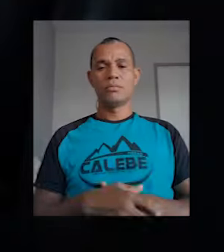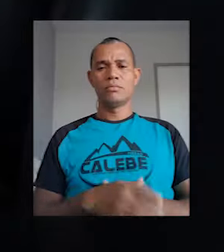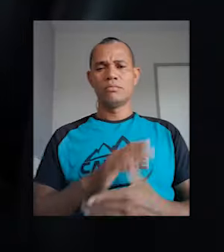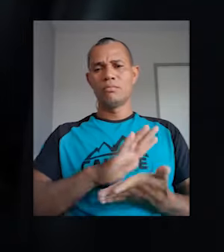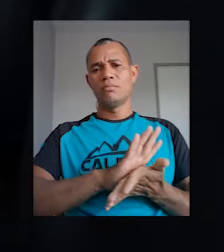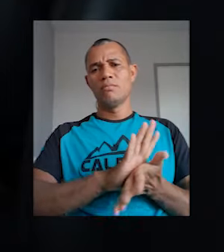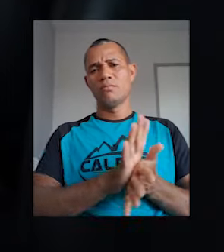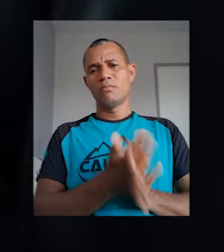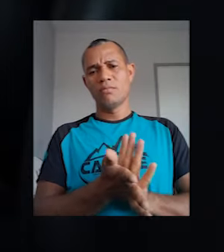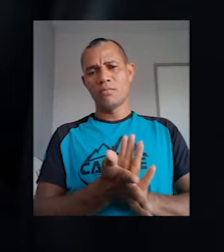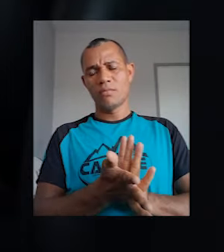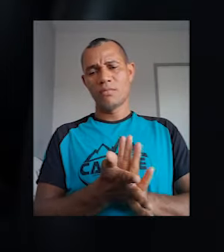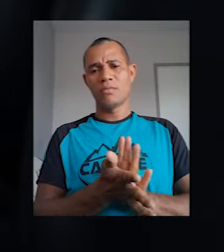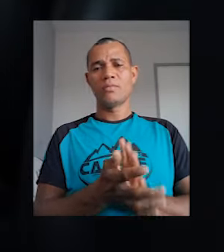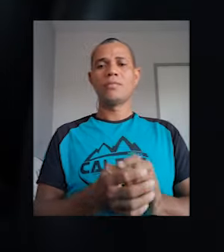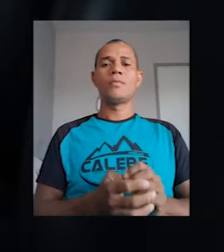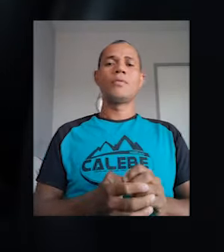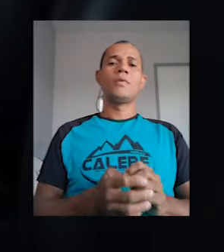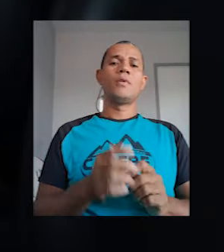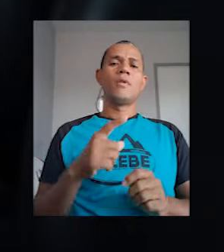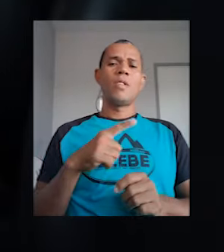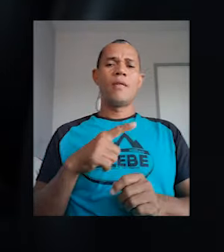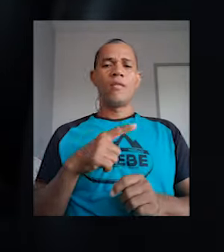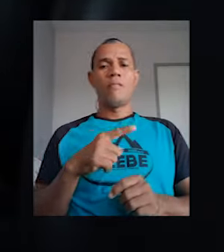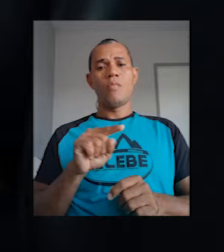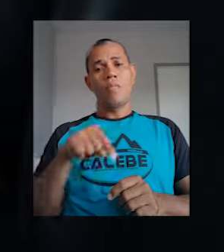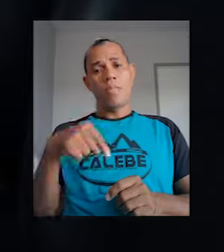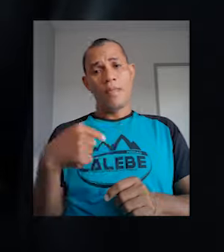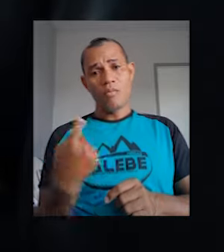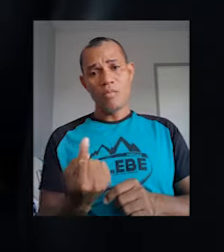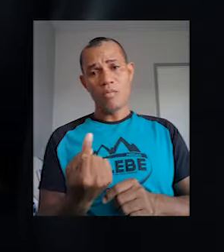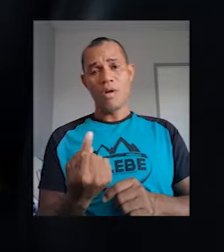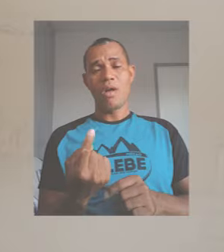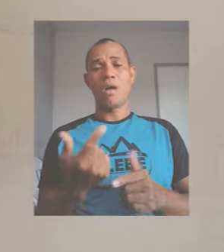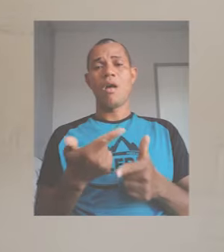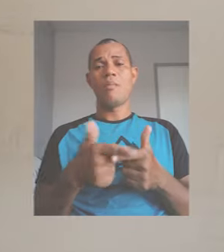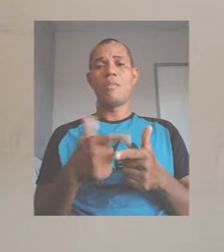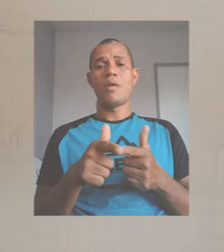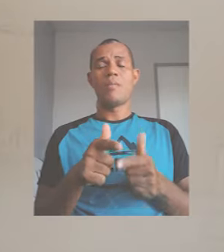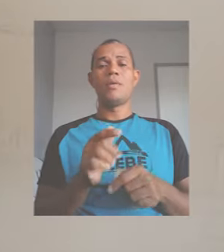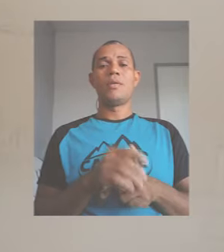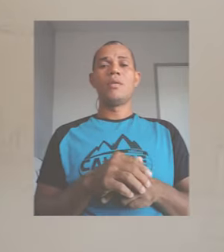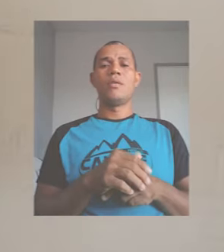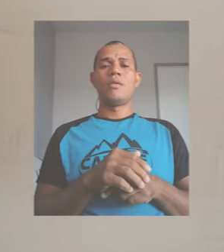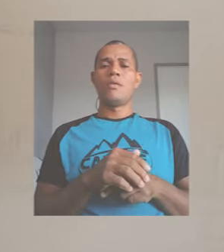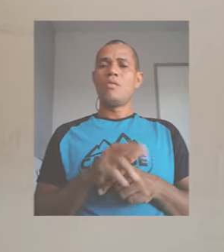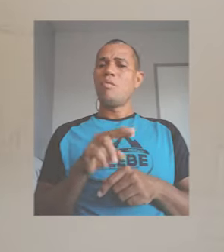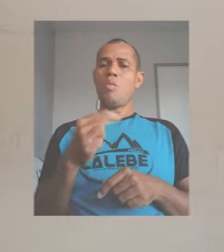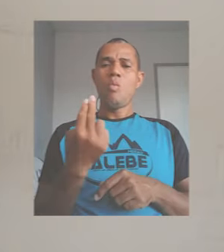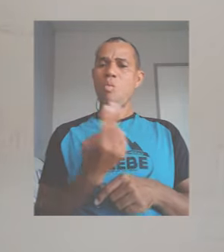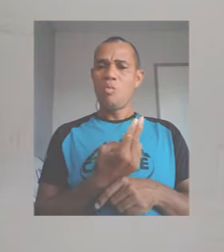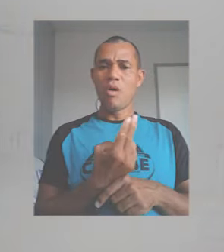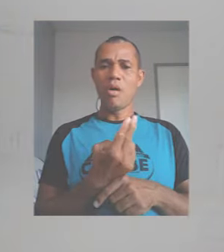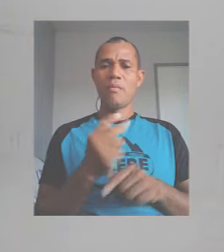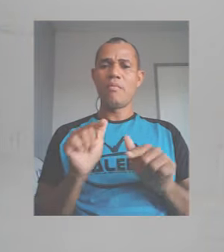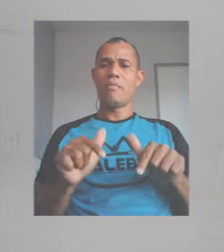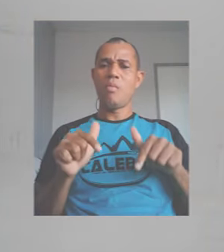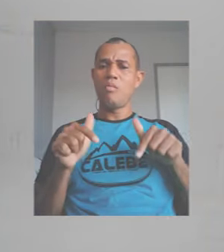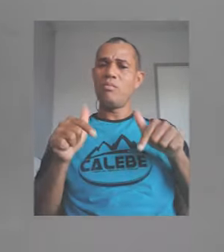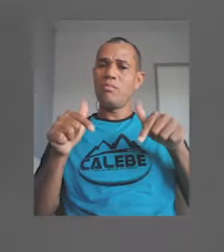O racismo leva a outros assuntos, né, a outros problemas. Nós iremos lutar.